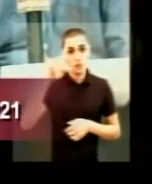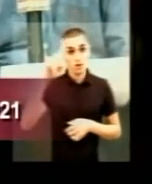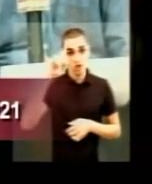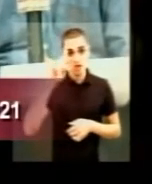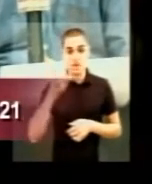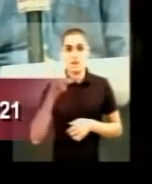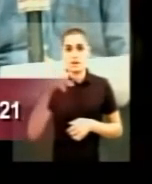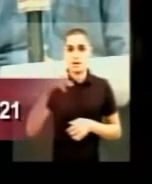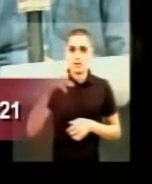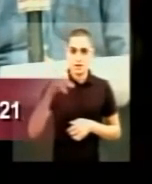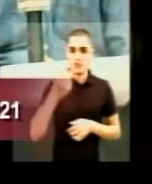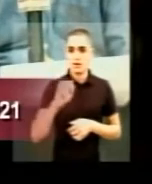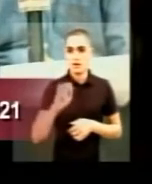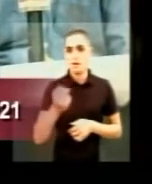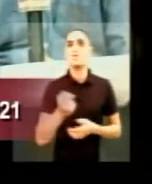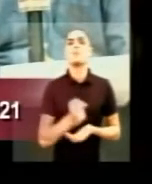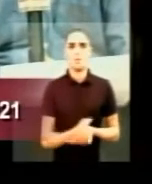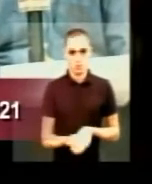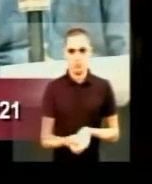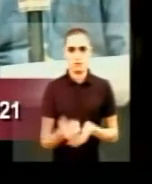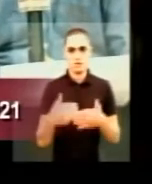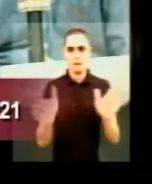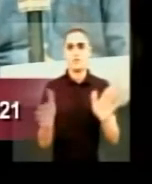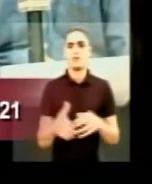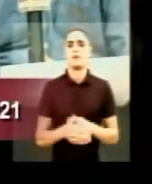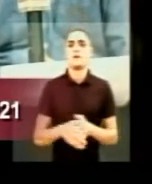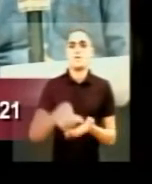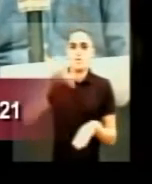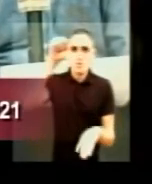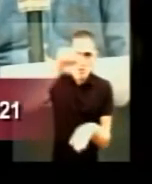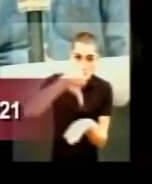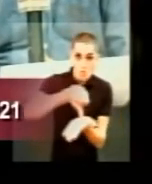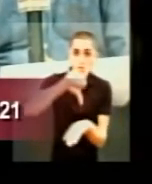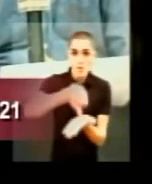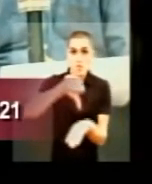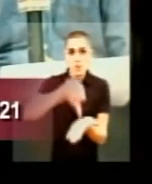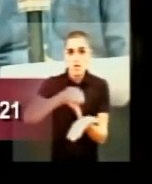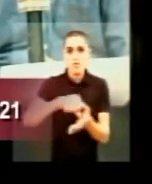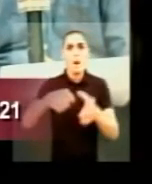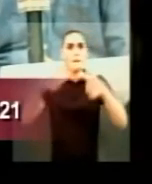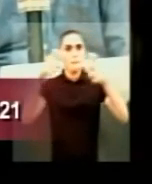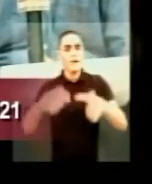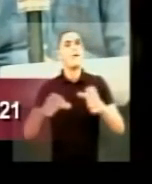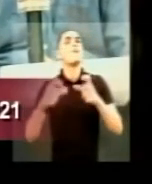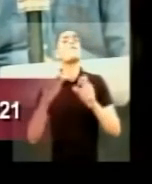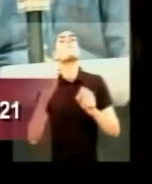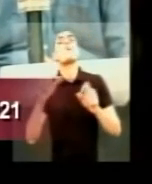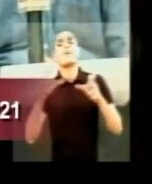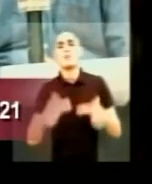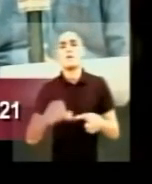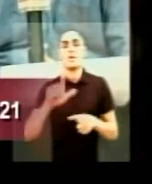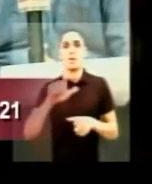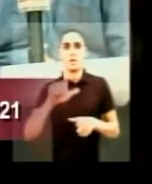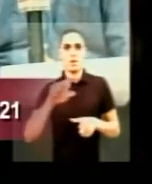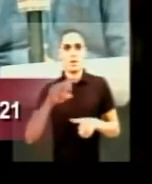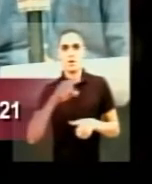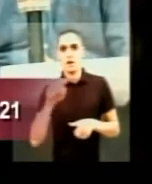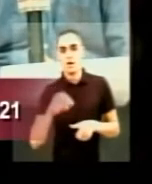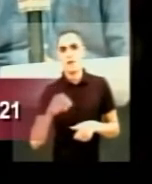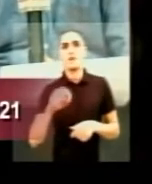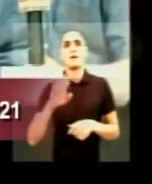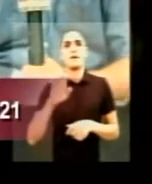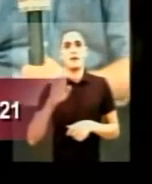18, na unidade de internação básica do Luz da Esperança. Esse é